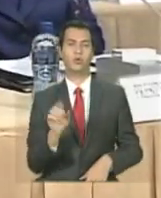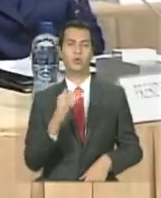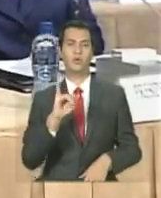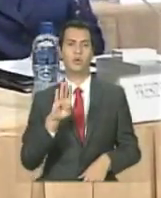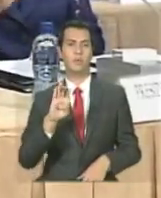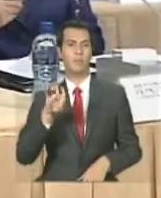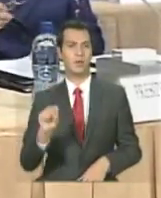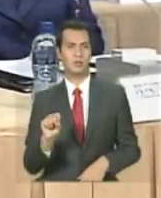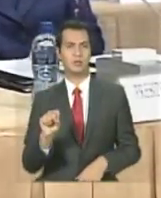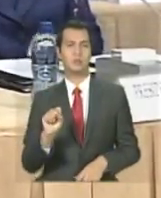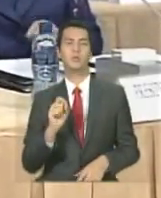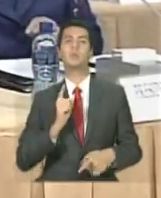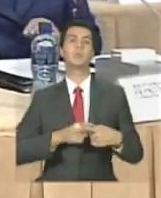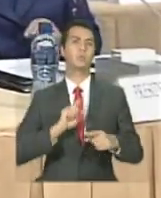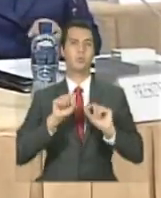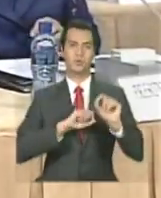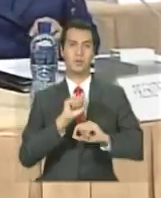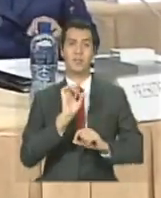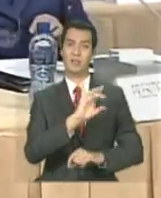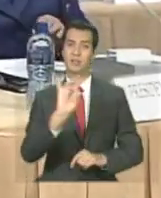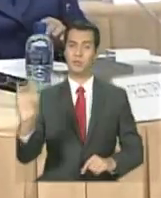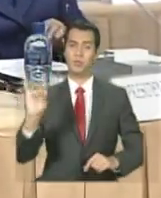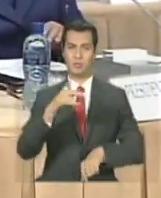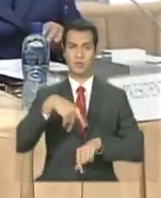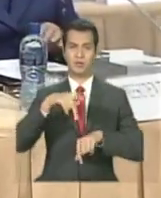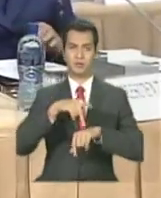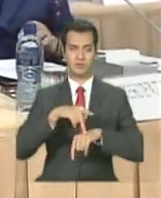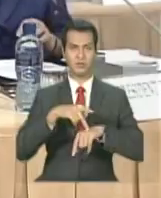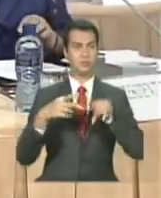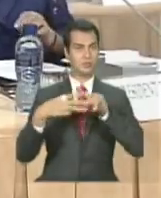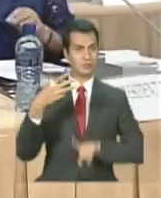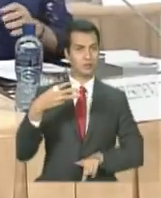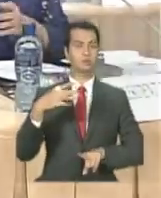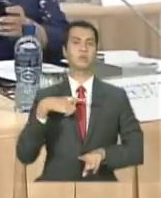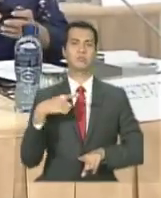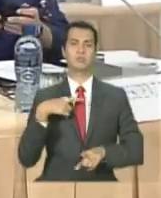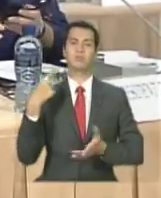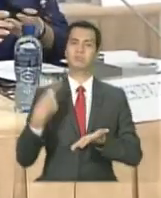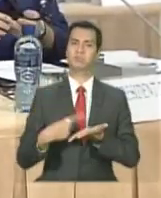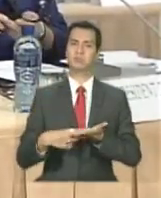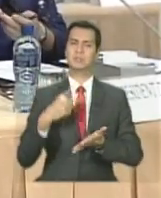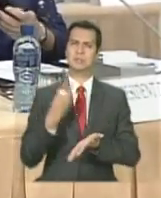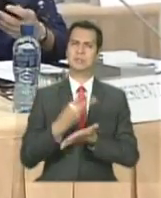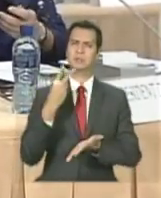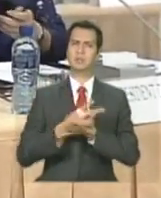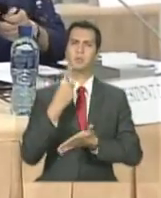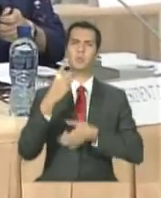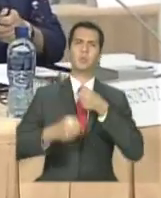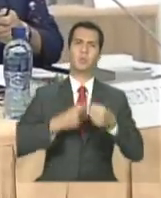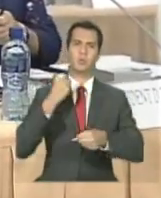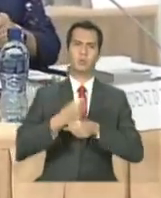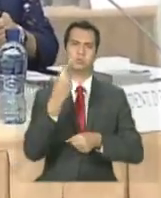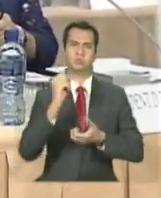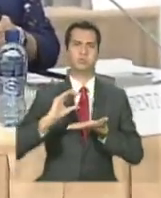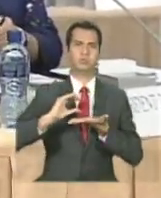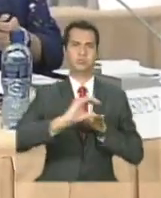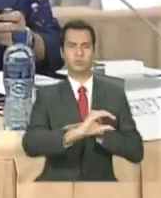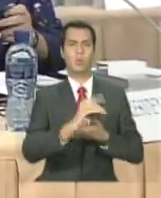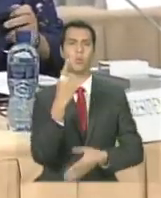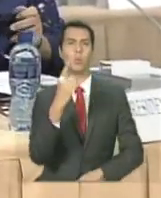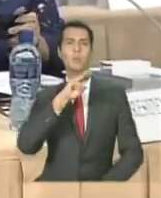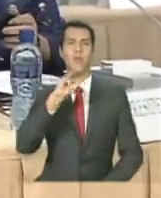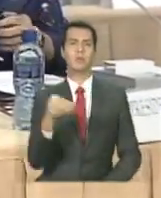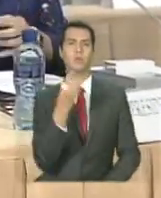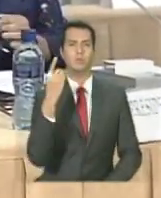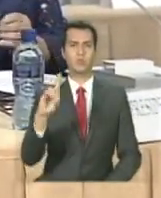que, por ano, cada um dos três países se compromete a manter esse fundo com US$ 1 milhão. Você